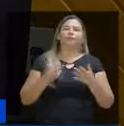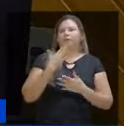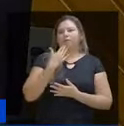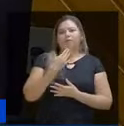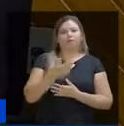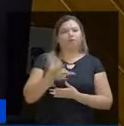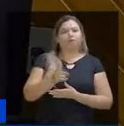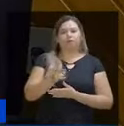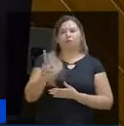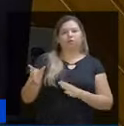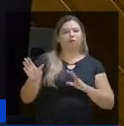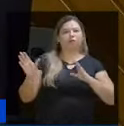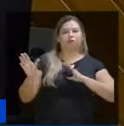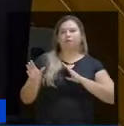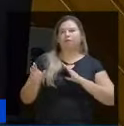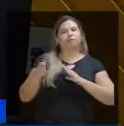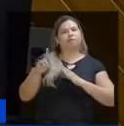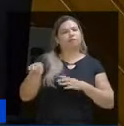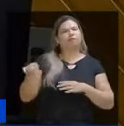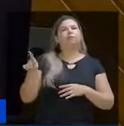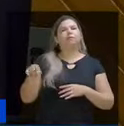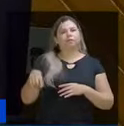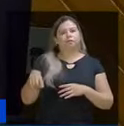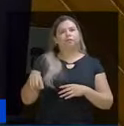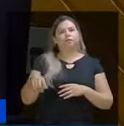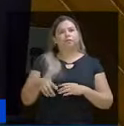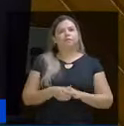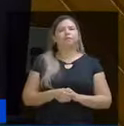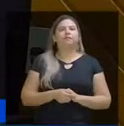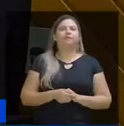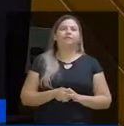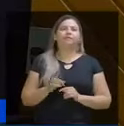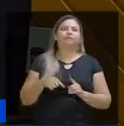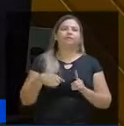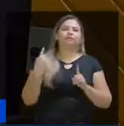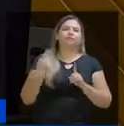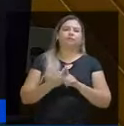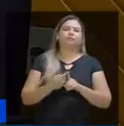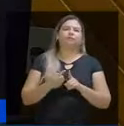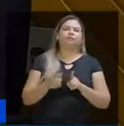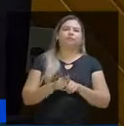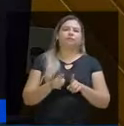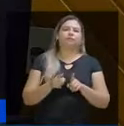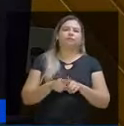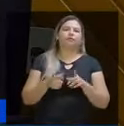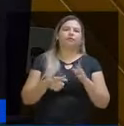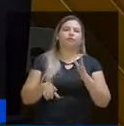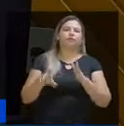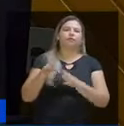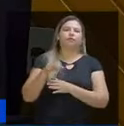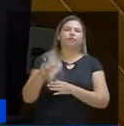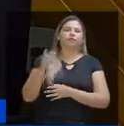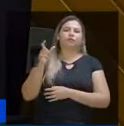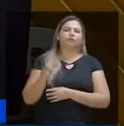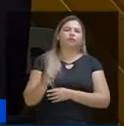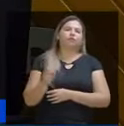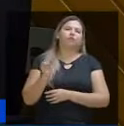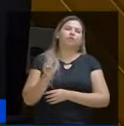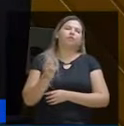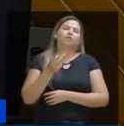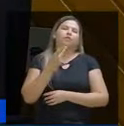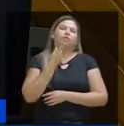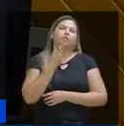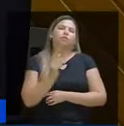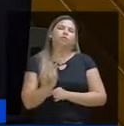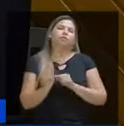da recorrente. Por fim, convém assinalar que, ao contrário do que alegou a recorrente, a restrição à